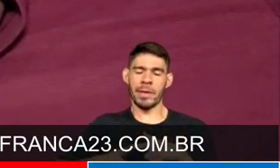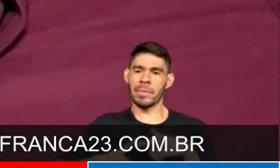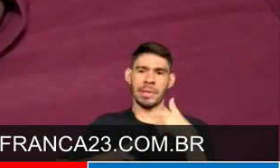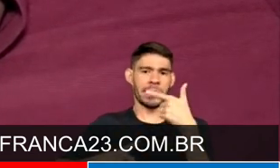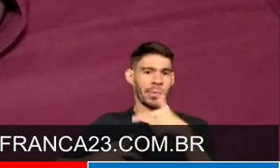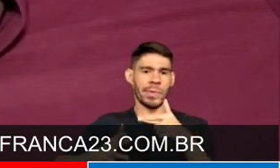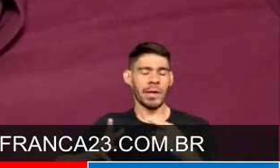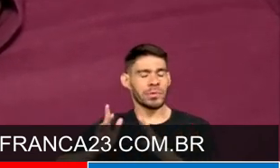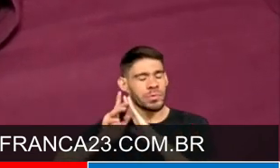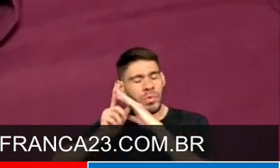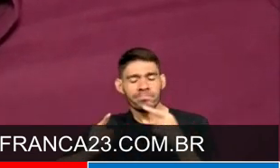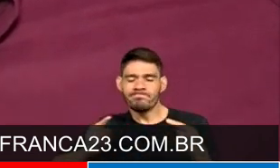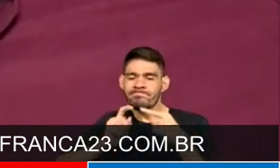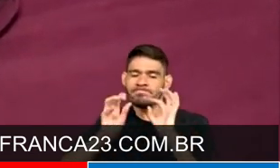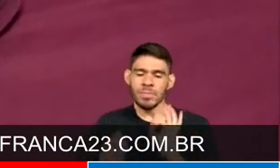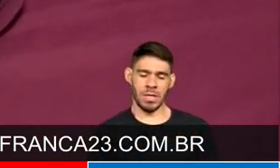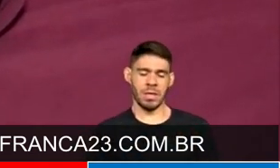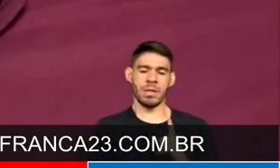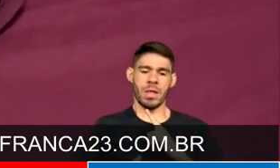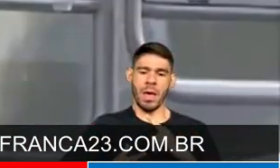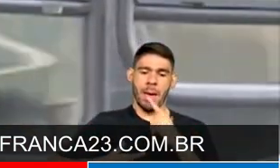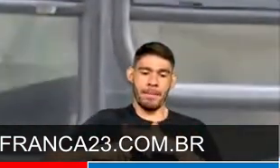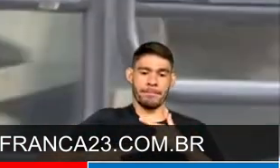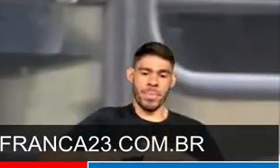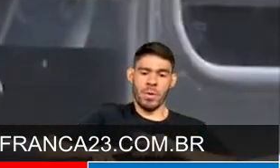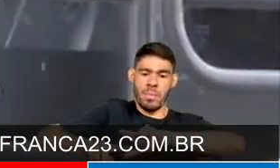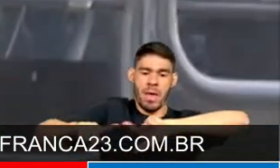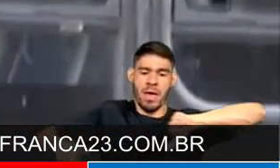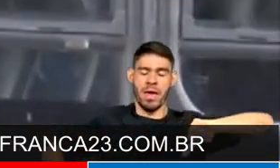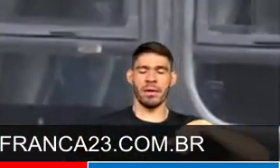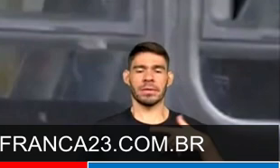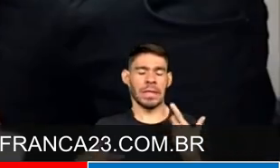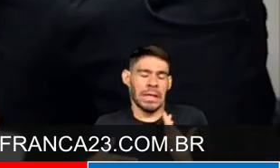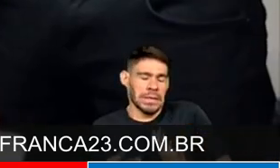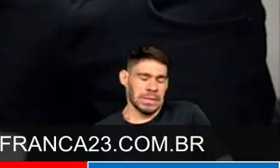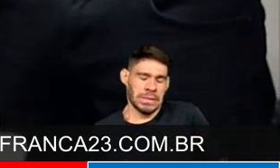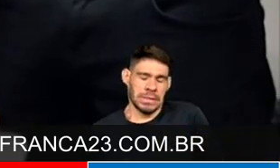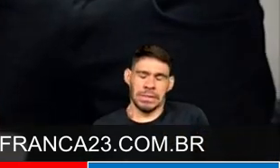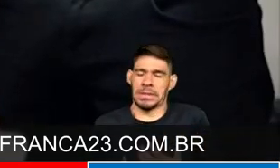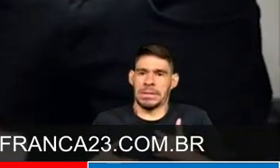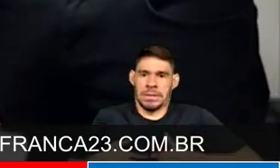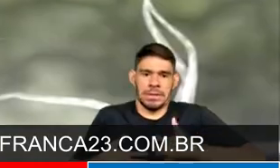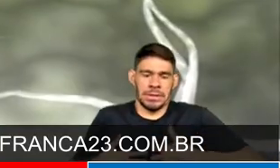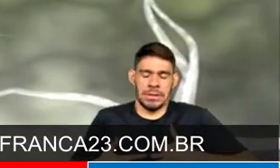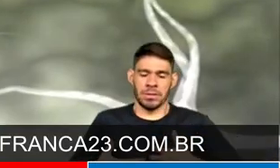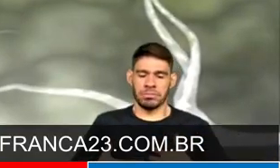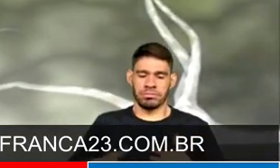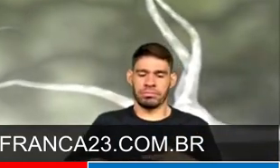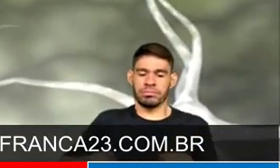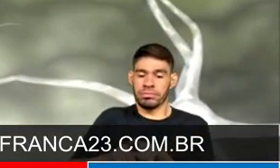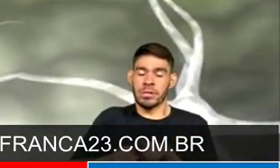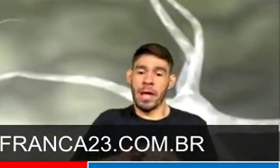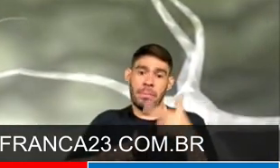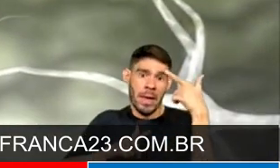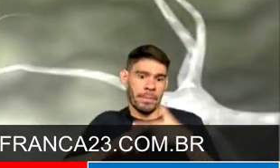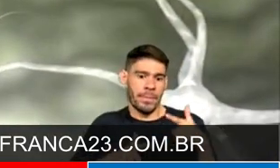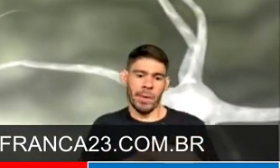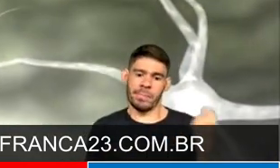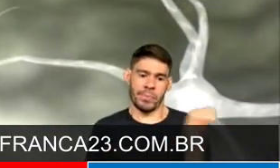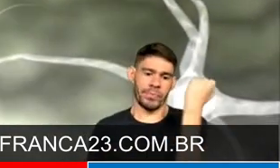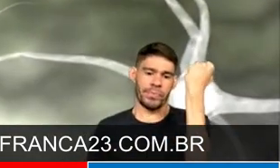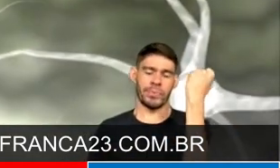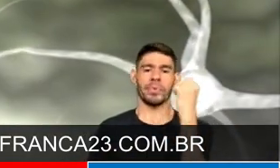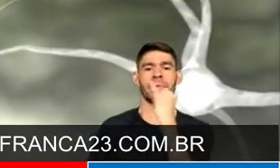adequado pode levar a uma série de problemas de saúde, incluindo fadiga, irritabilidade e até mesmo problemas mais graves,